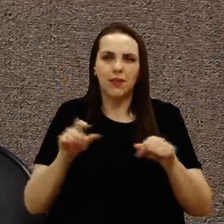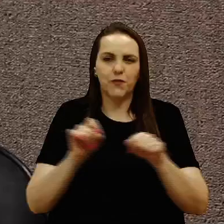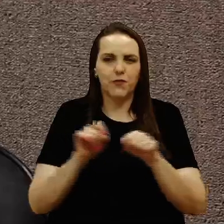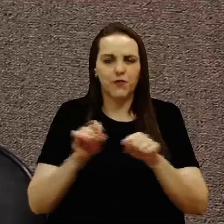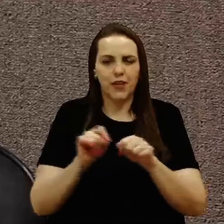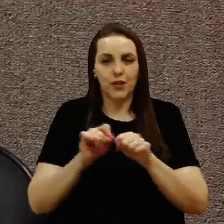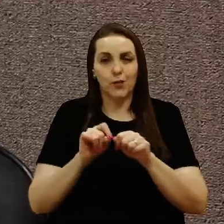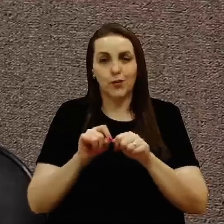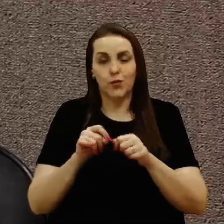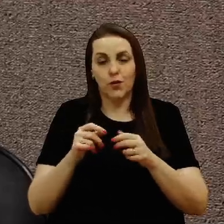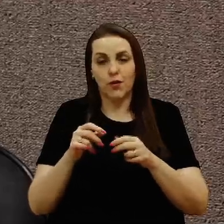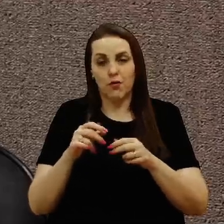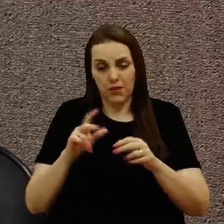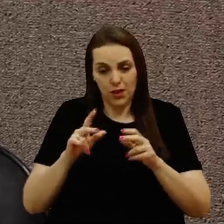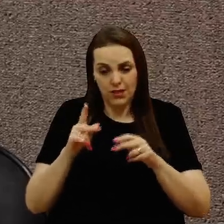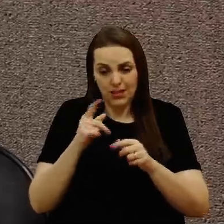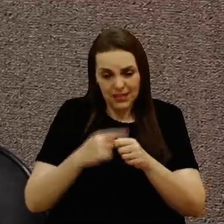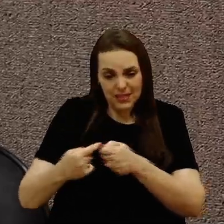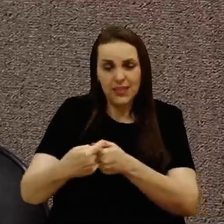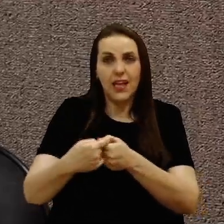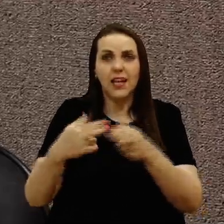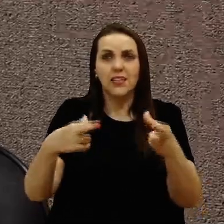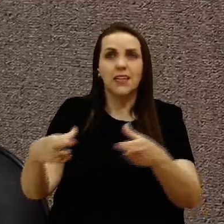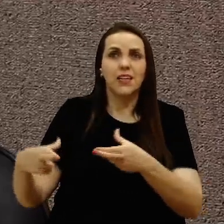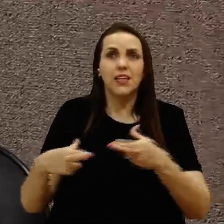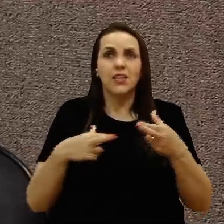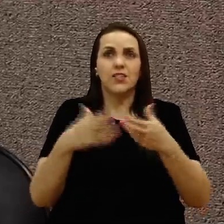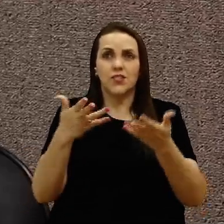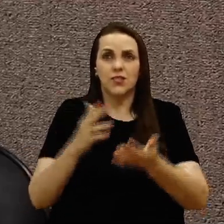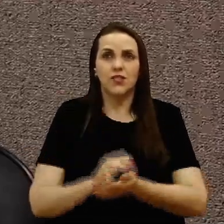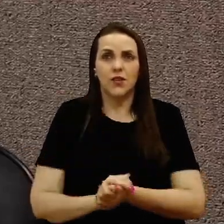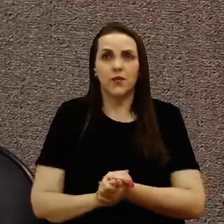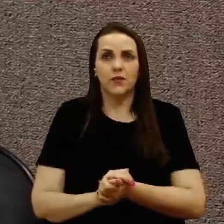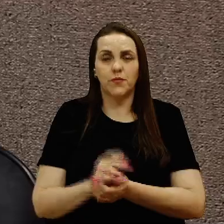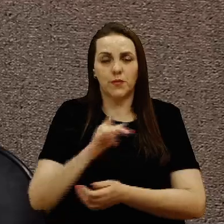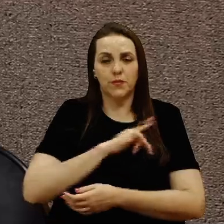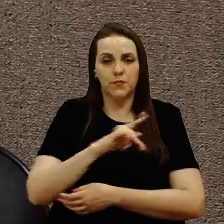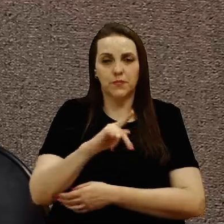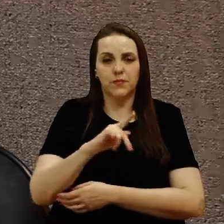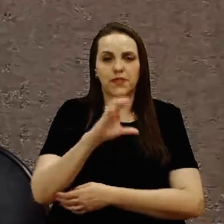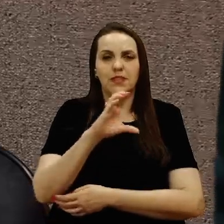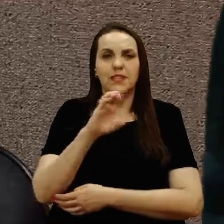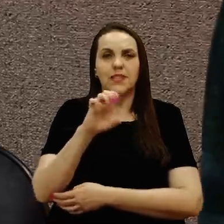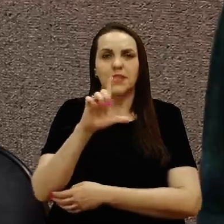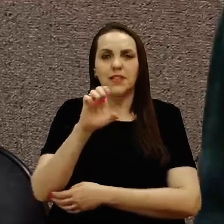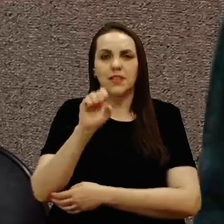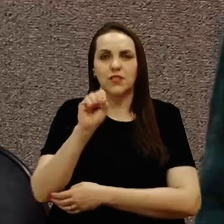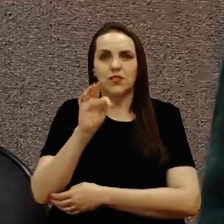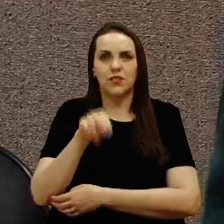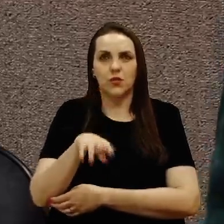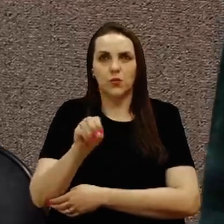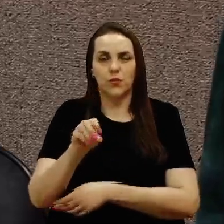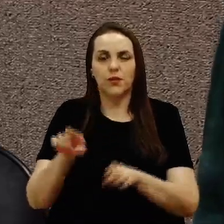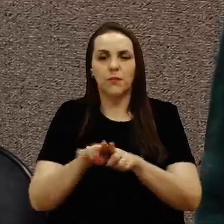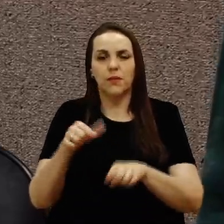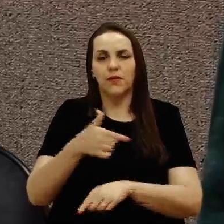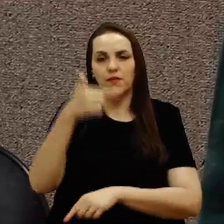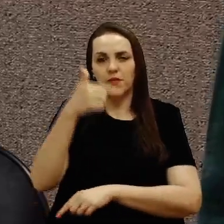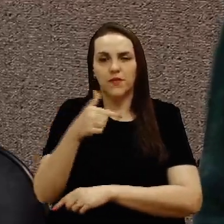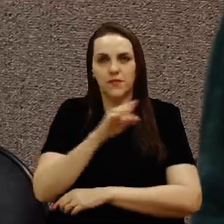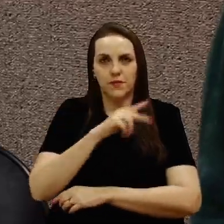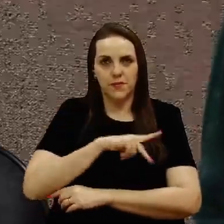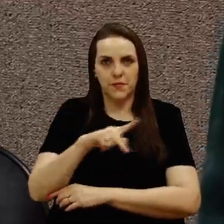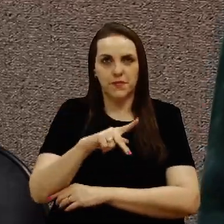nossa região, a quem se despede, presidente Celestino Louro, e também os vice-presidentes Rubem Bisi, Eduardo